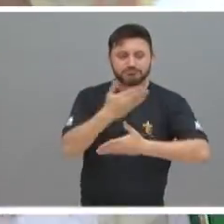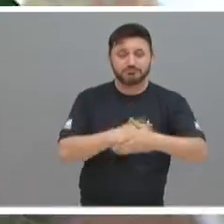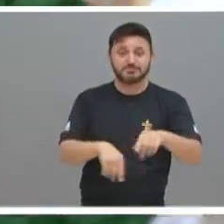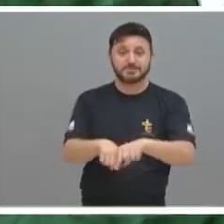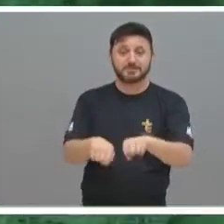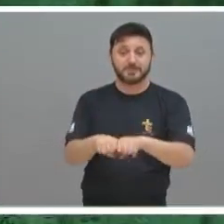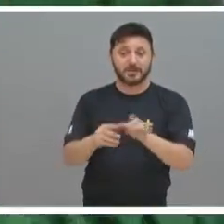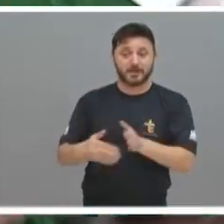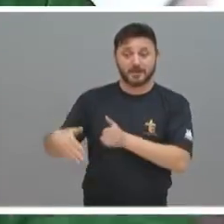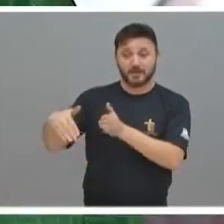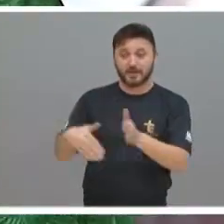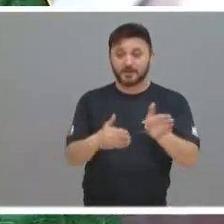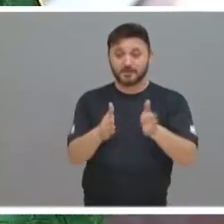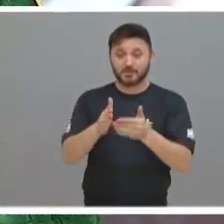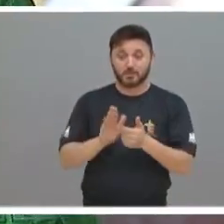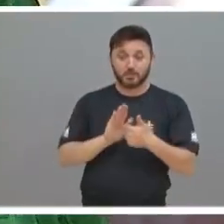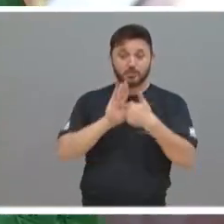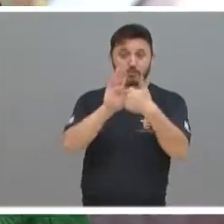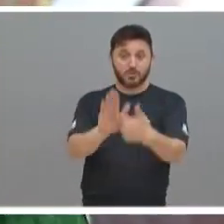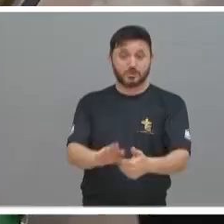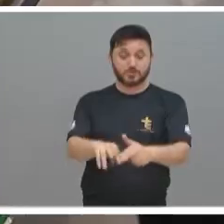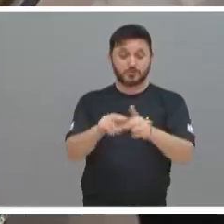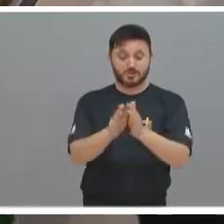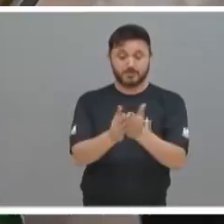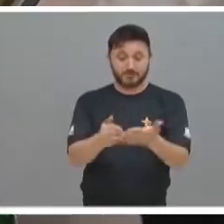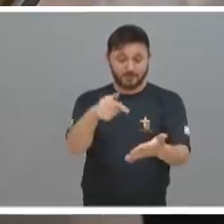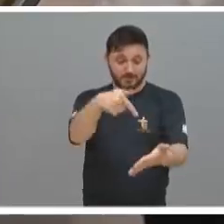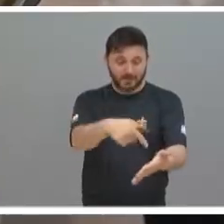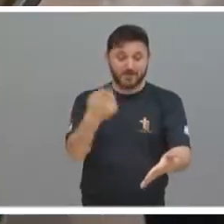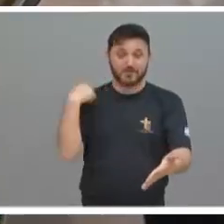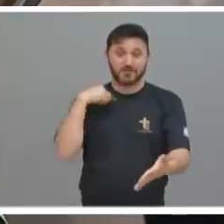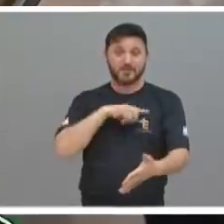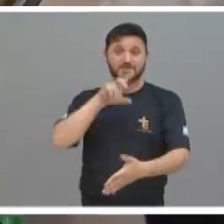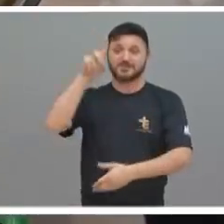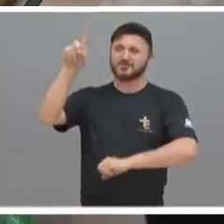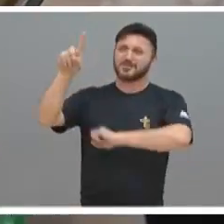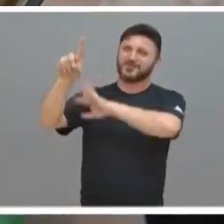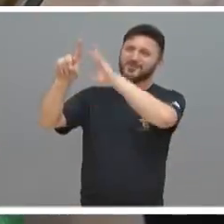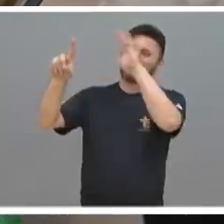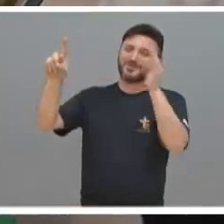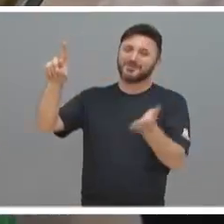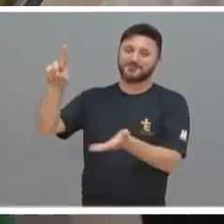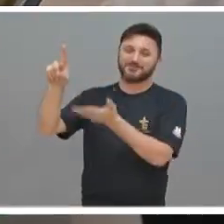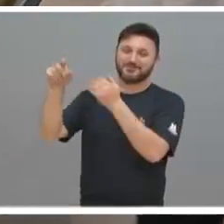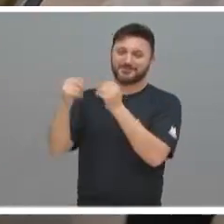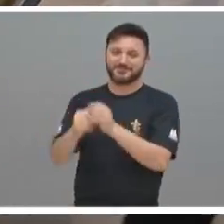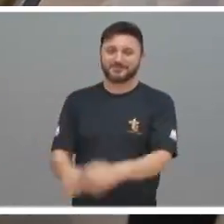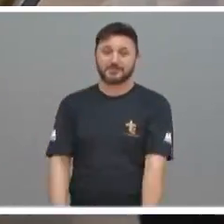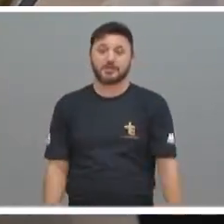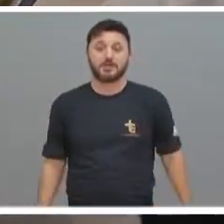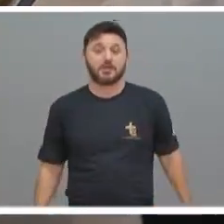pelo caminho que nos mostra, pela Sagrada Escritura. Cantemos o hino de louvor, ou glória.